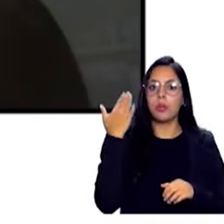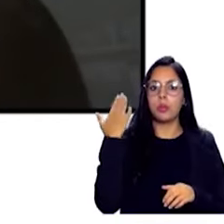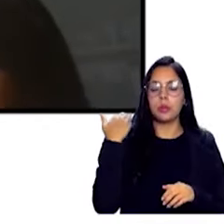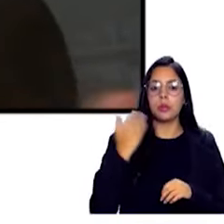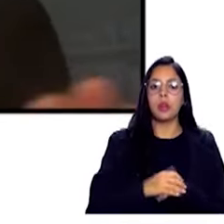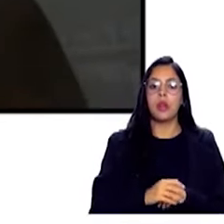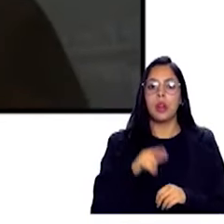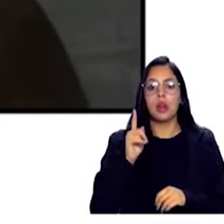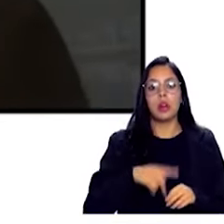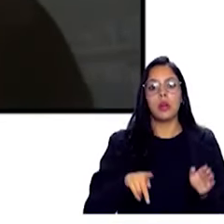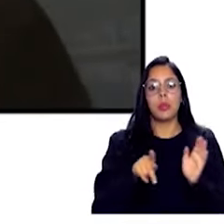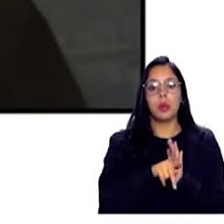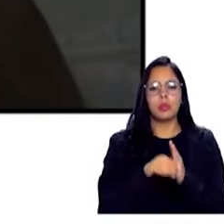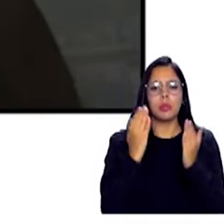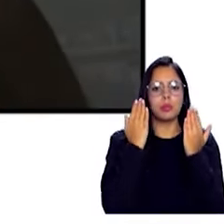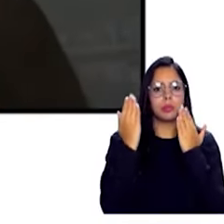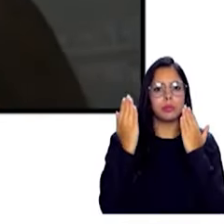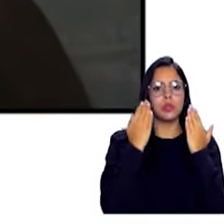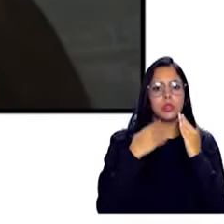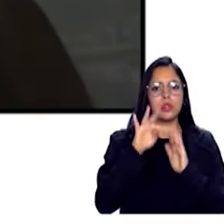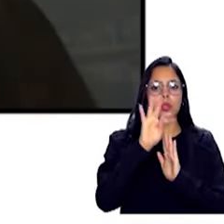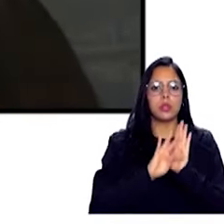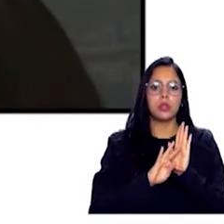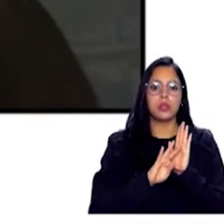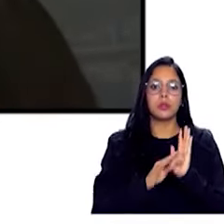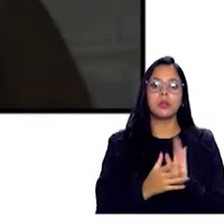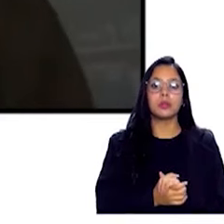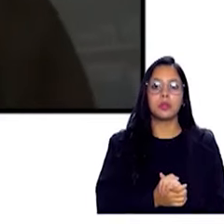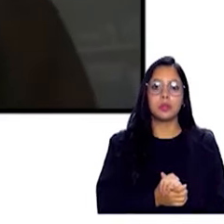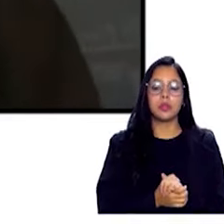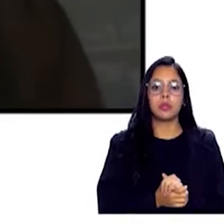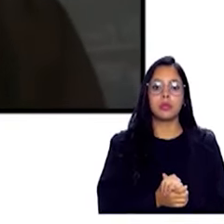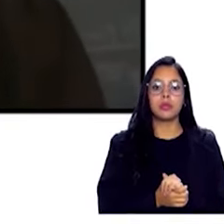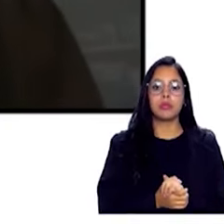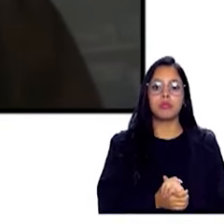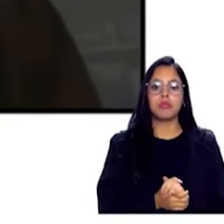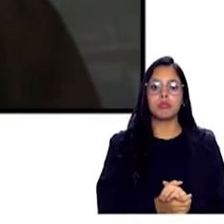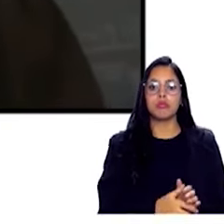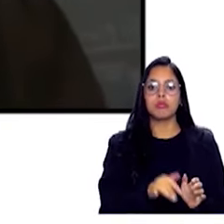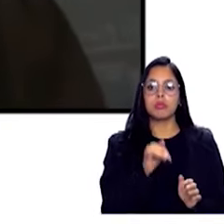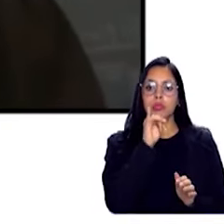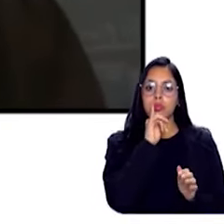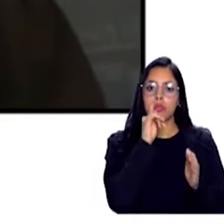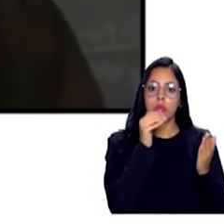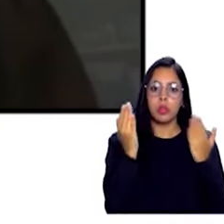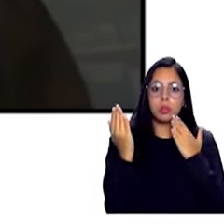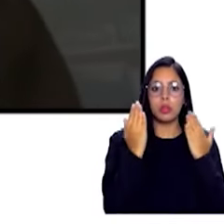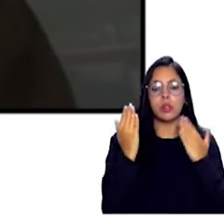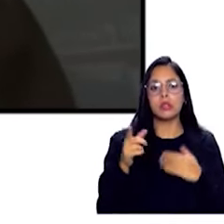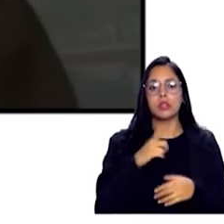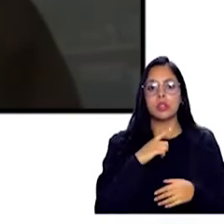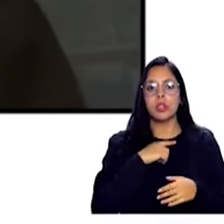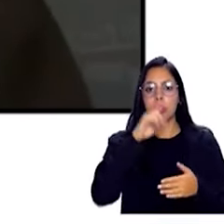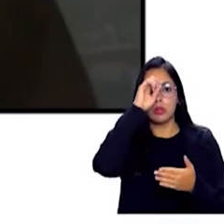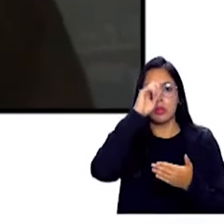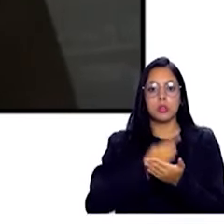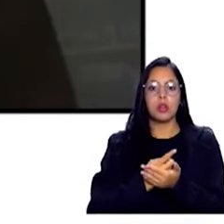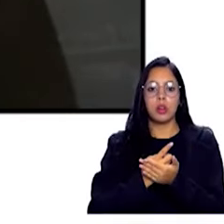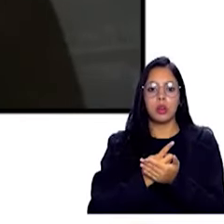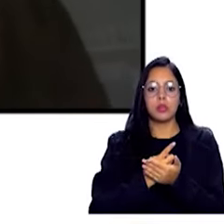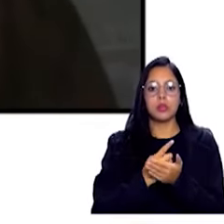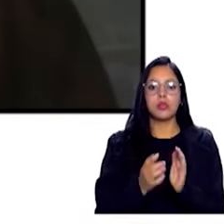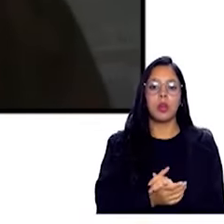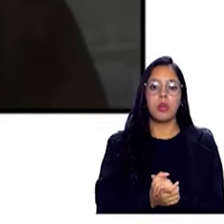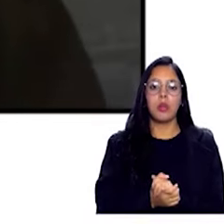exclusivamente uma comparação de textos se colocavam lado a lado o texto da decisão e o texto da Lei posta